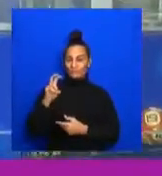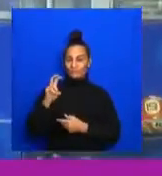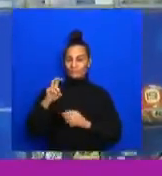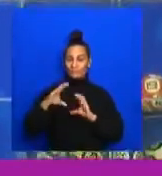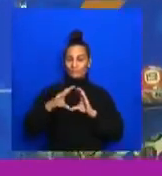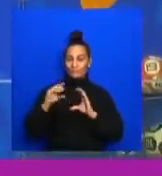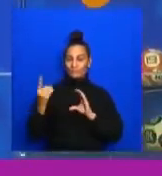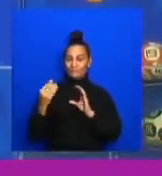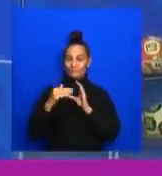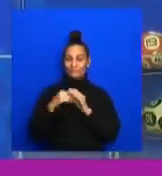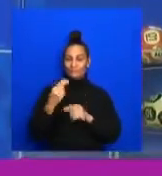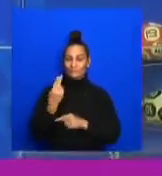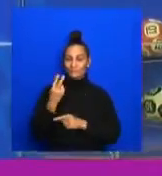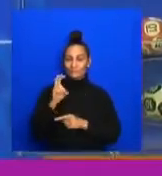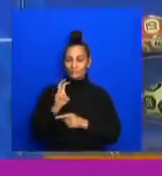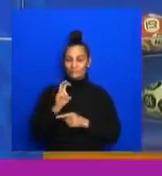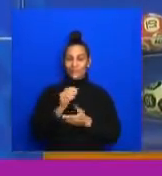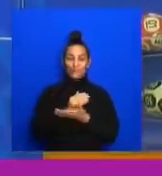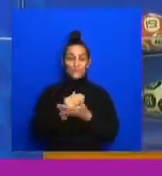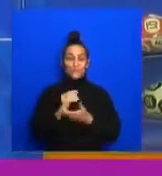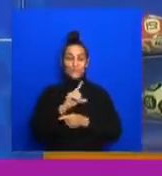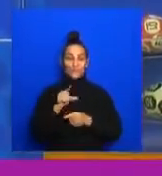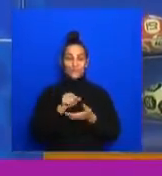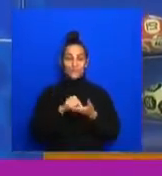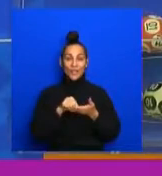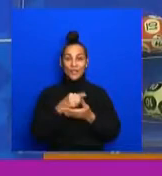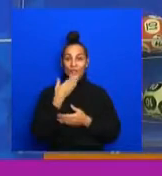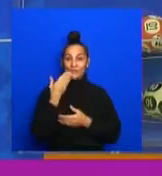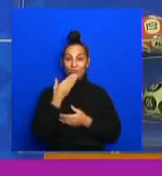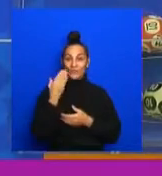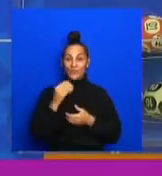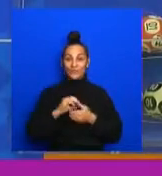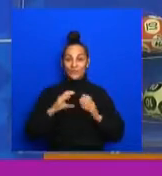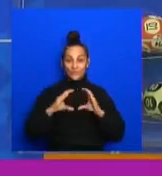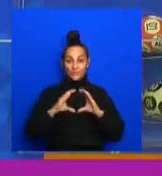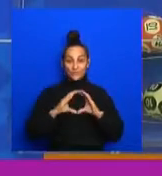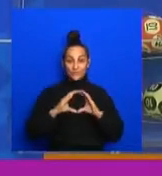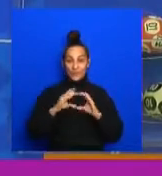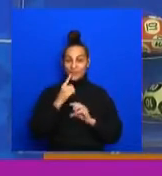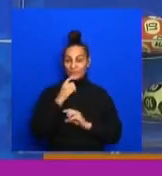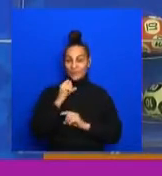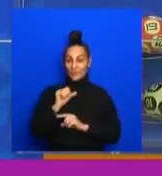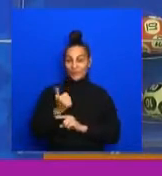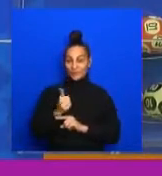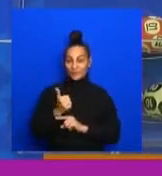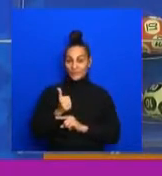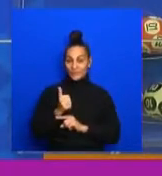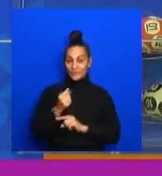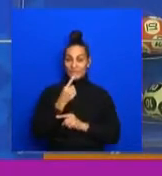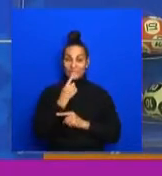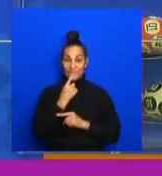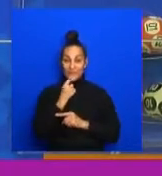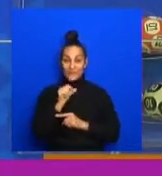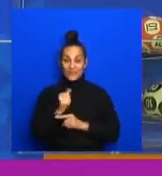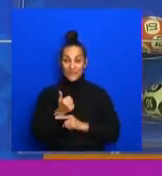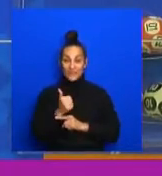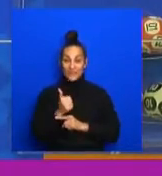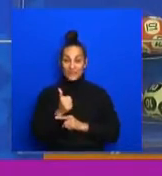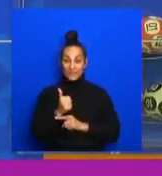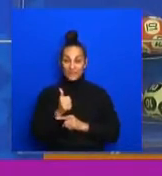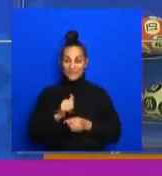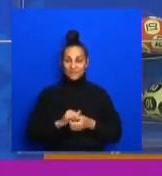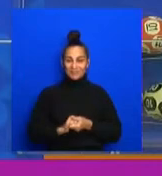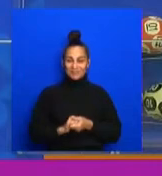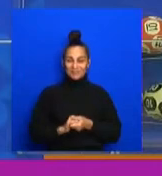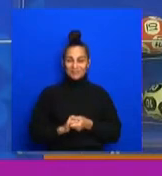bolas numeradas de 01 a 25. Começando o sorteio da Loto Fácil. Bola vermelha número 11. Vermelha